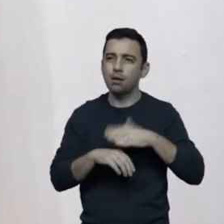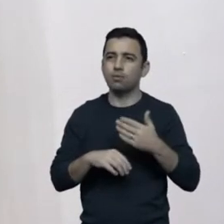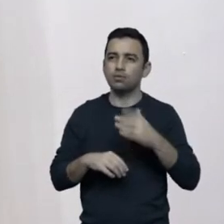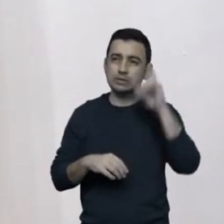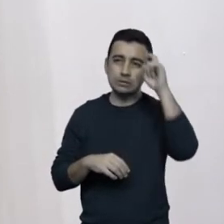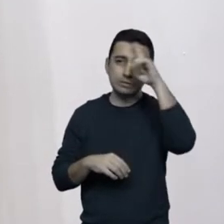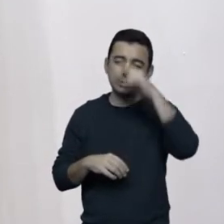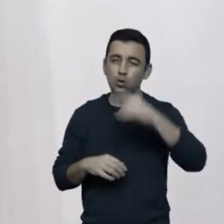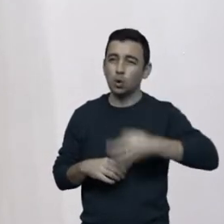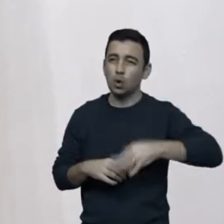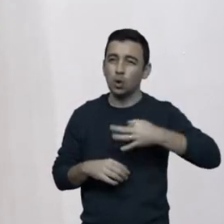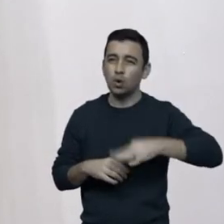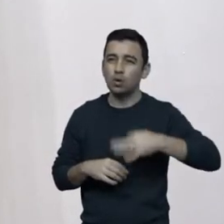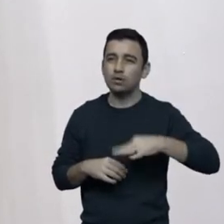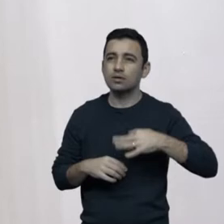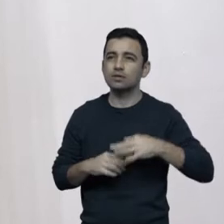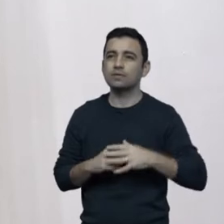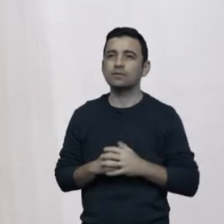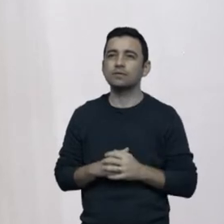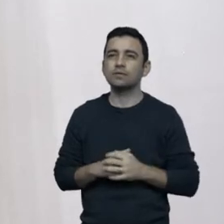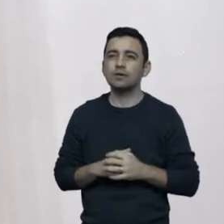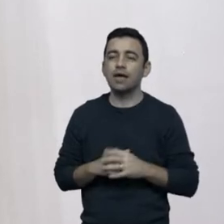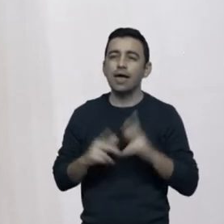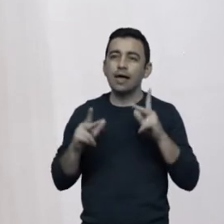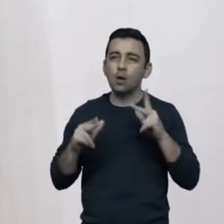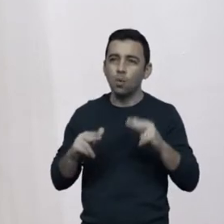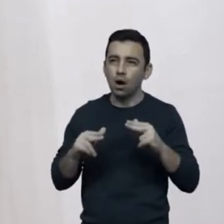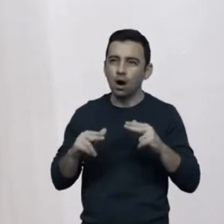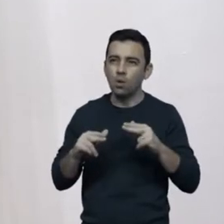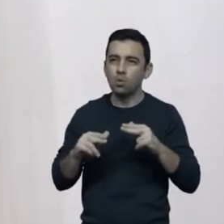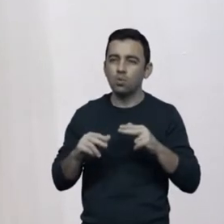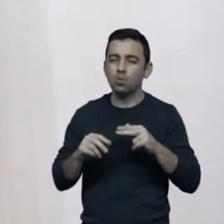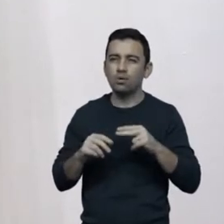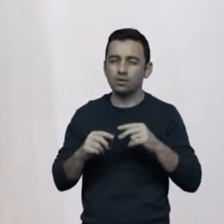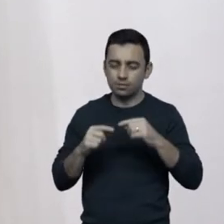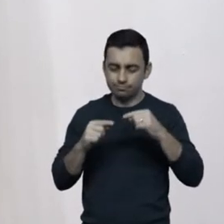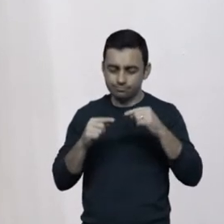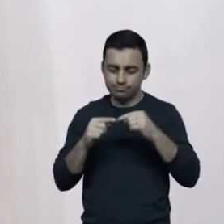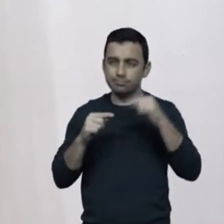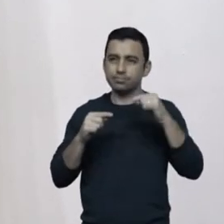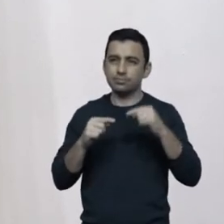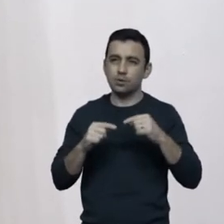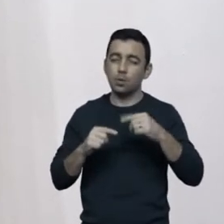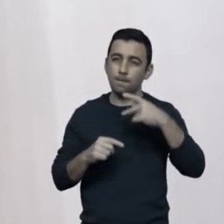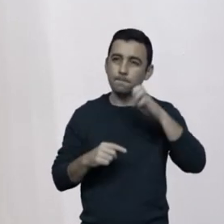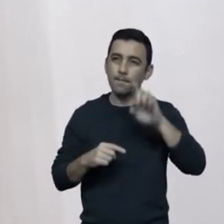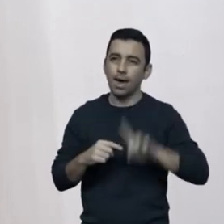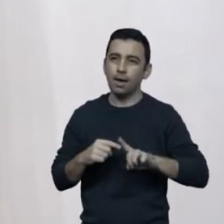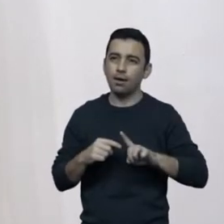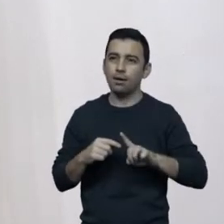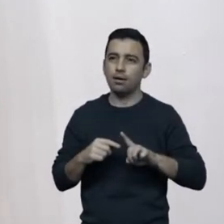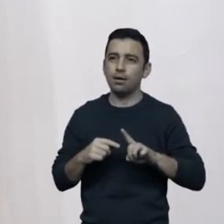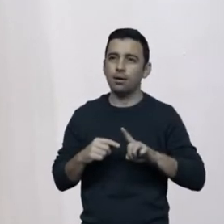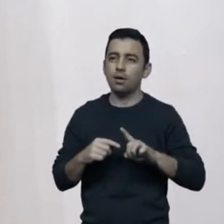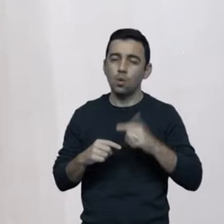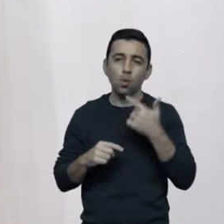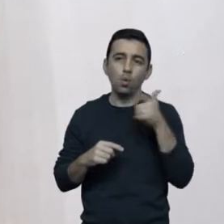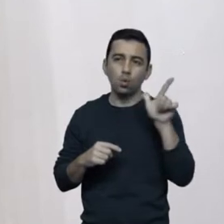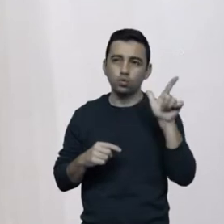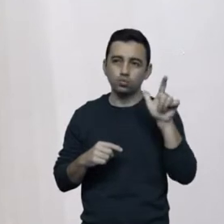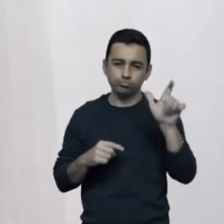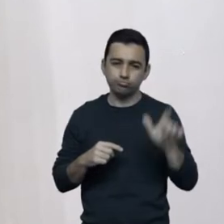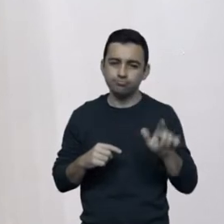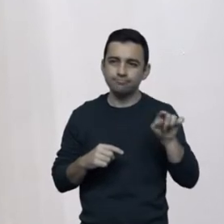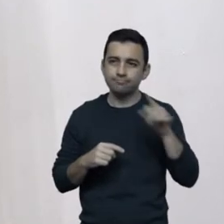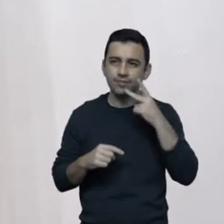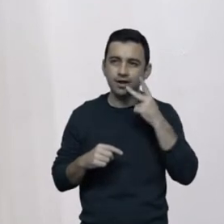exemplo, como se estivesse colocando uma agulha no meu pé. Outro dizendo que é como se eu estivesse